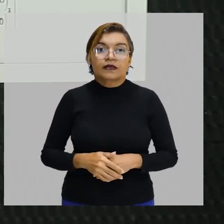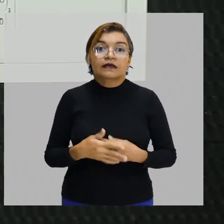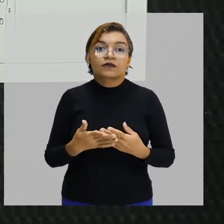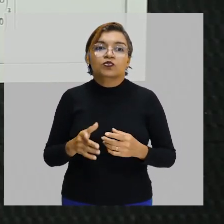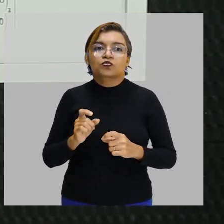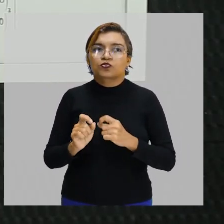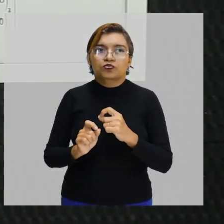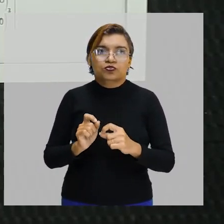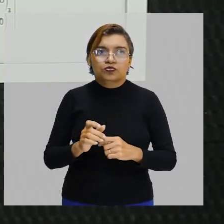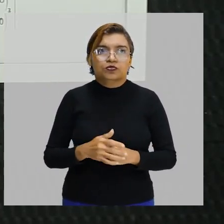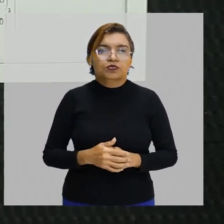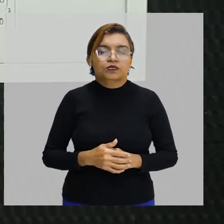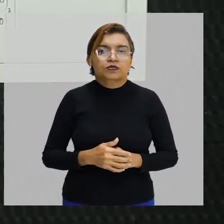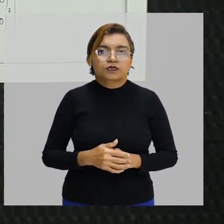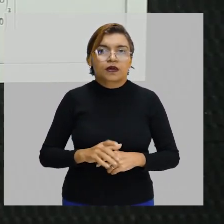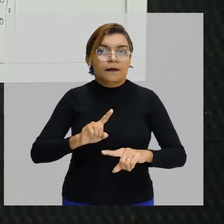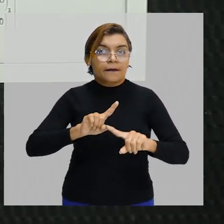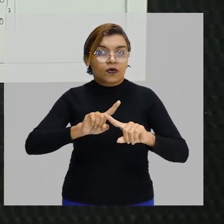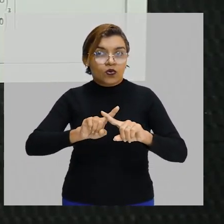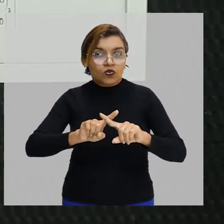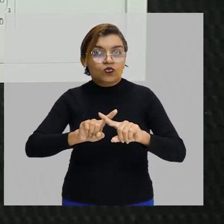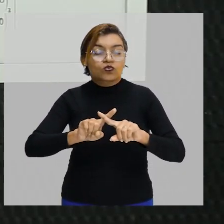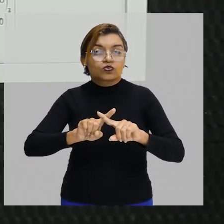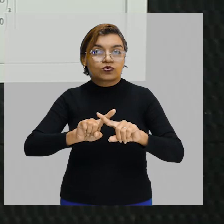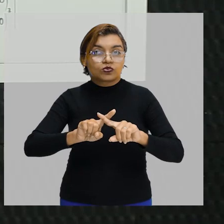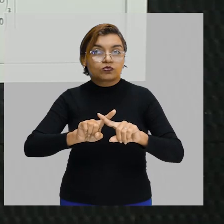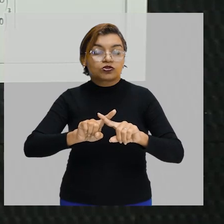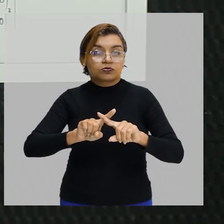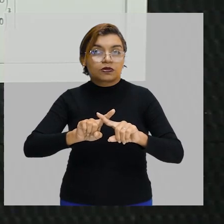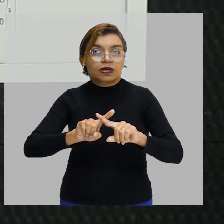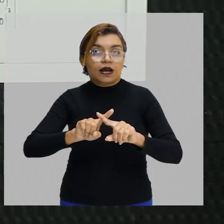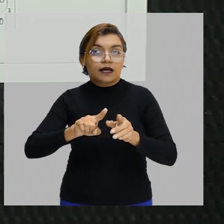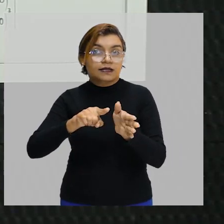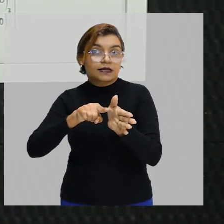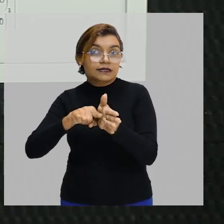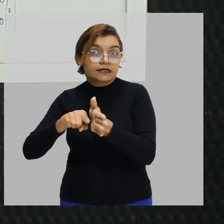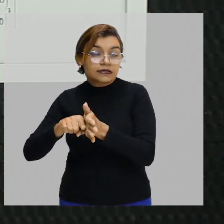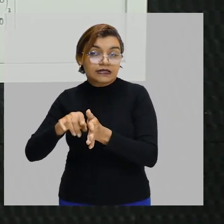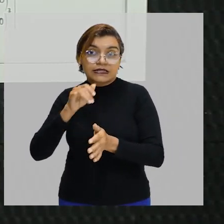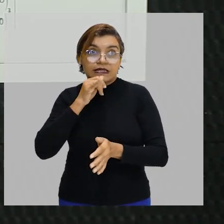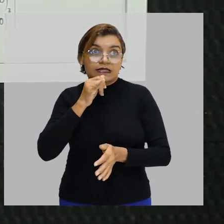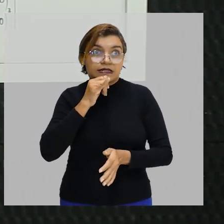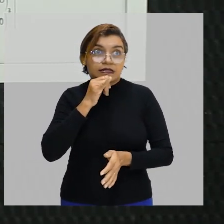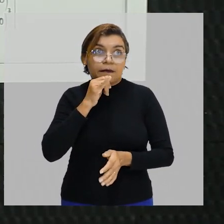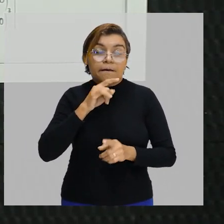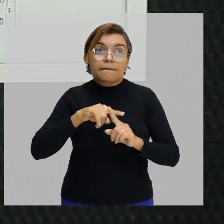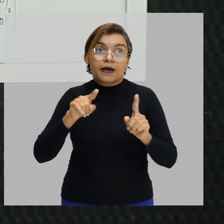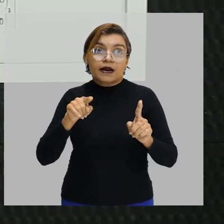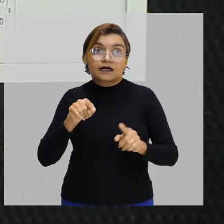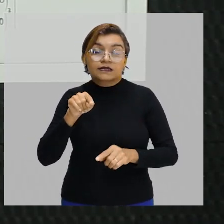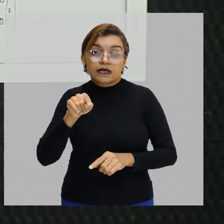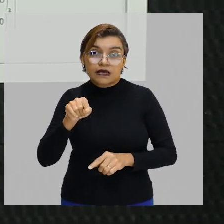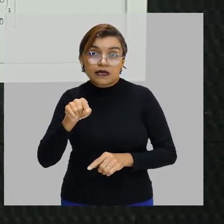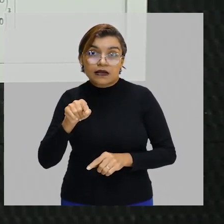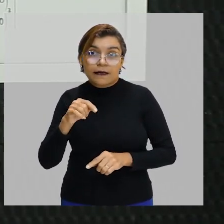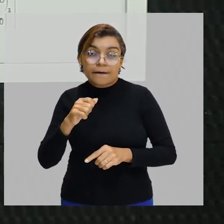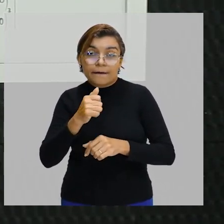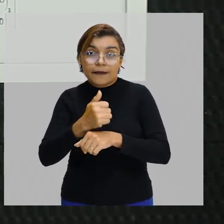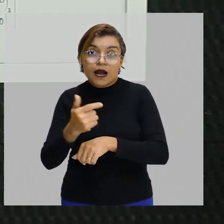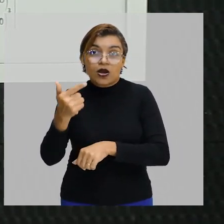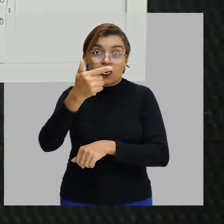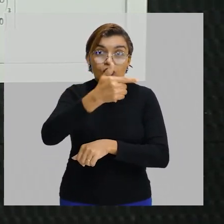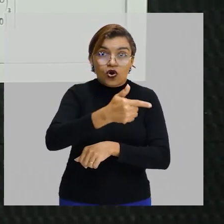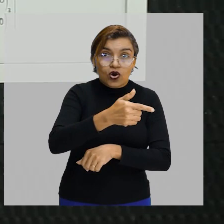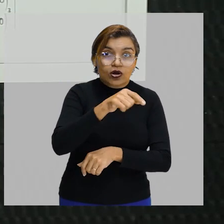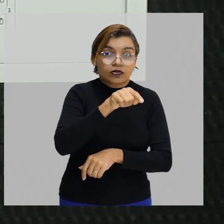Então, você faz o produto da diferença, sendo que esse índice aqui tem que ser maior do que esse, sempre. Então, o